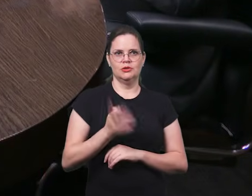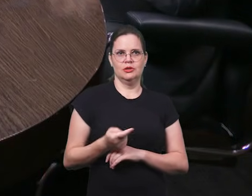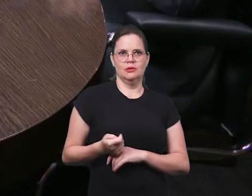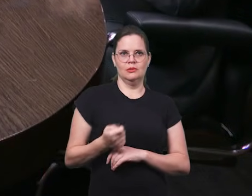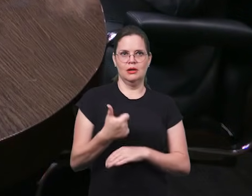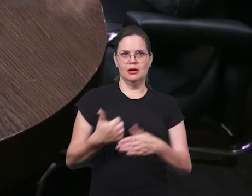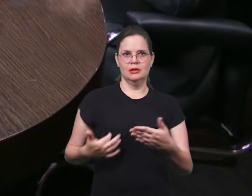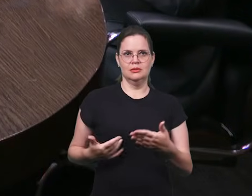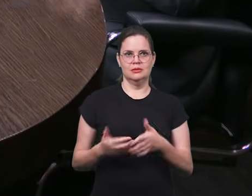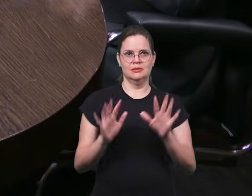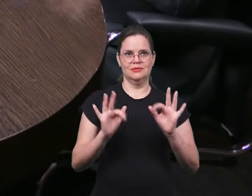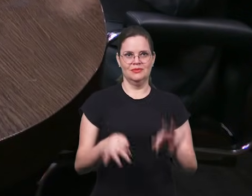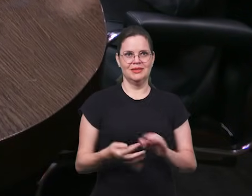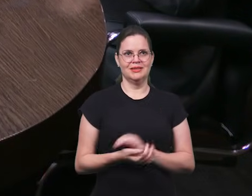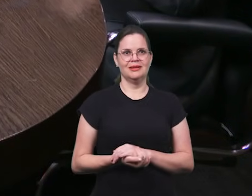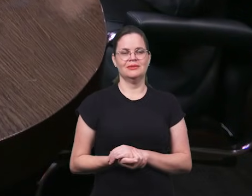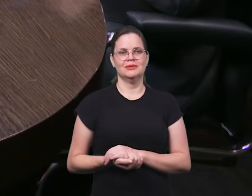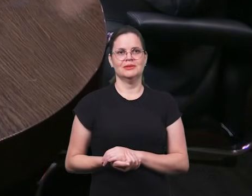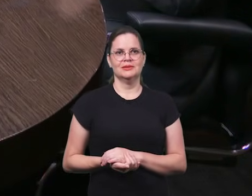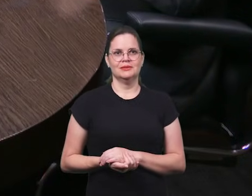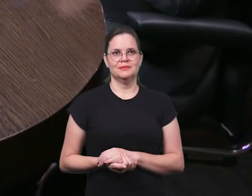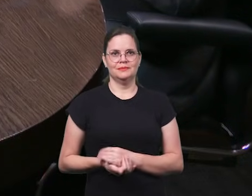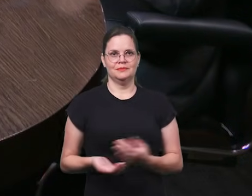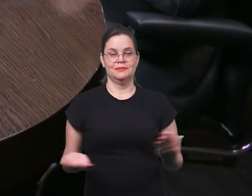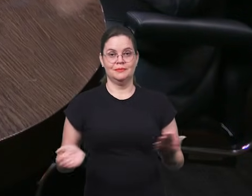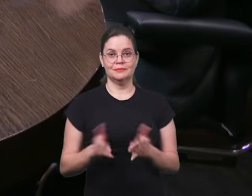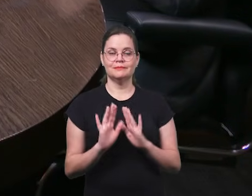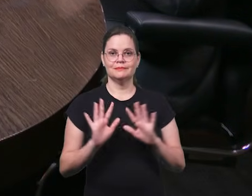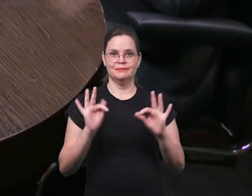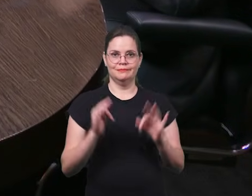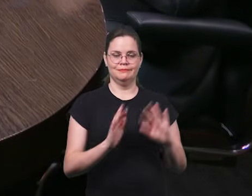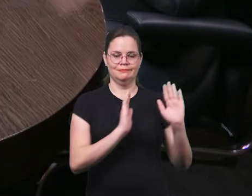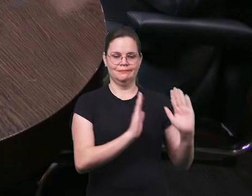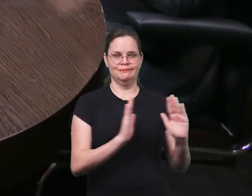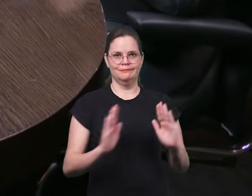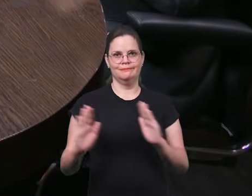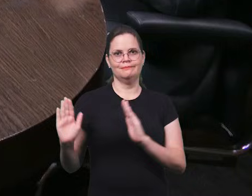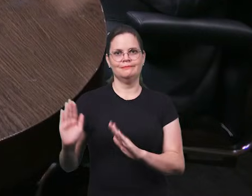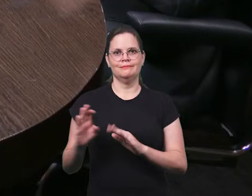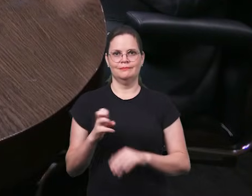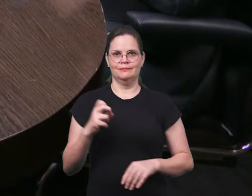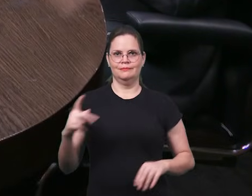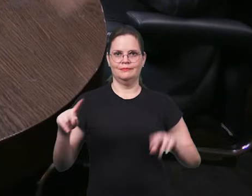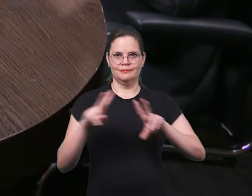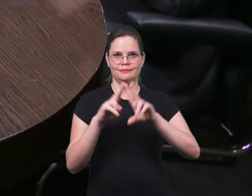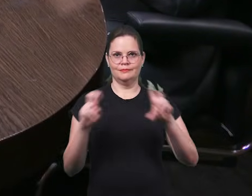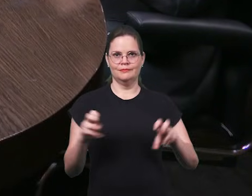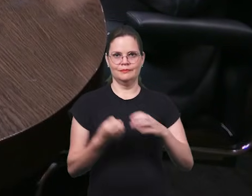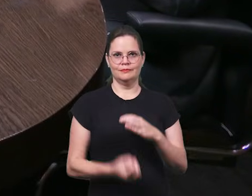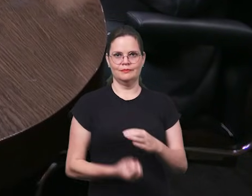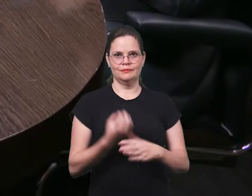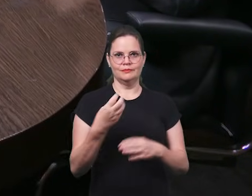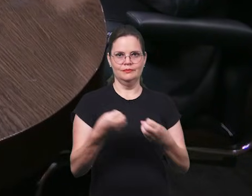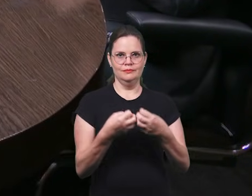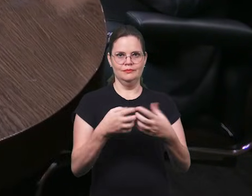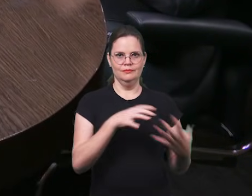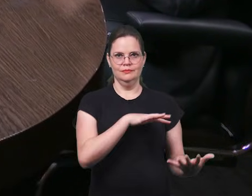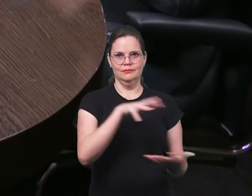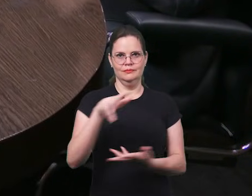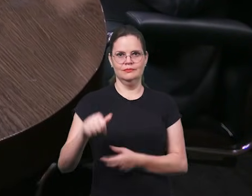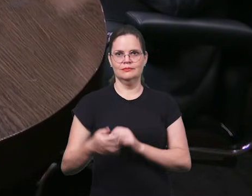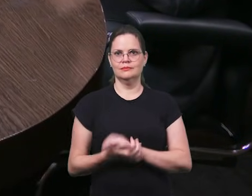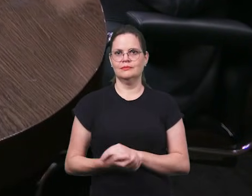final, chegamos finalmente, né, ao término dessa sequência de episódios da criação. O pastor